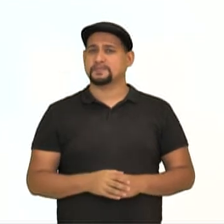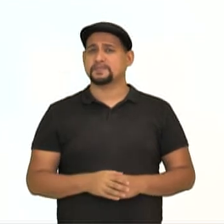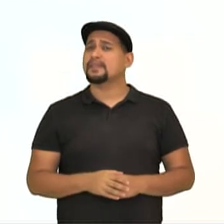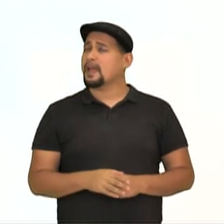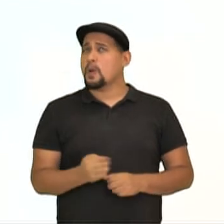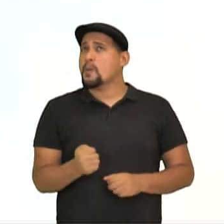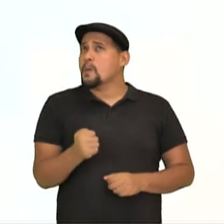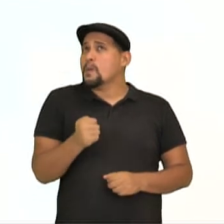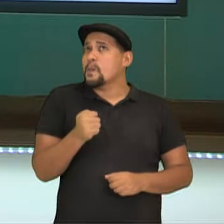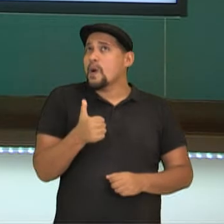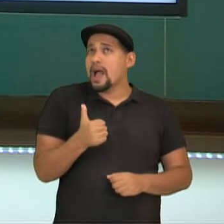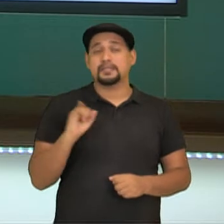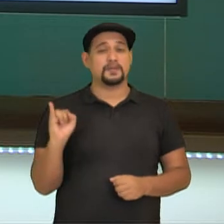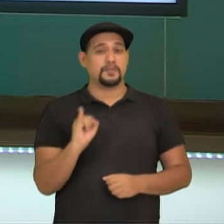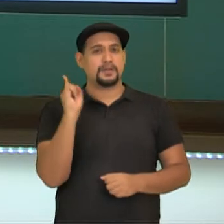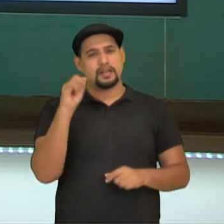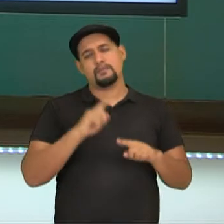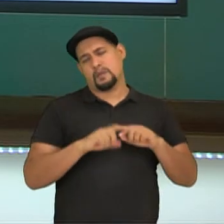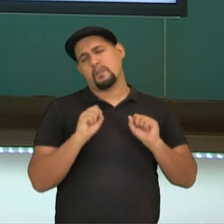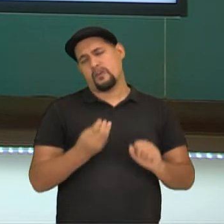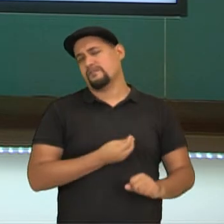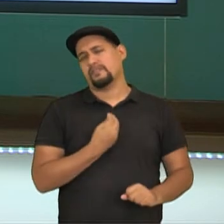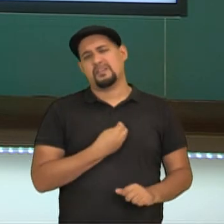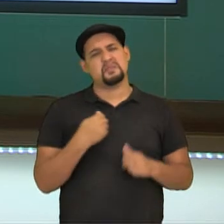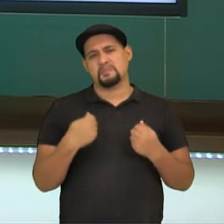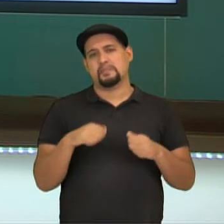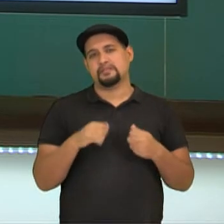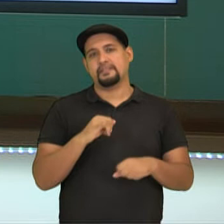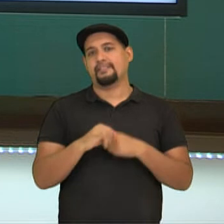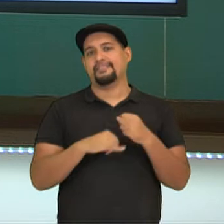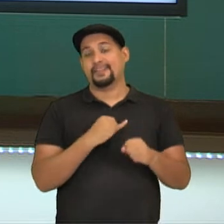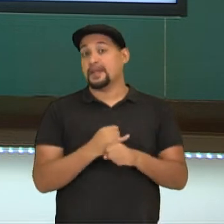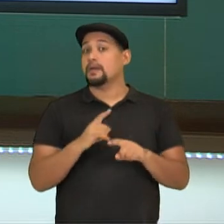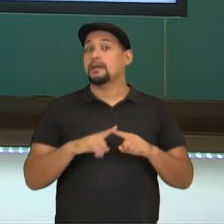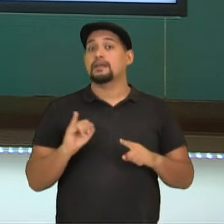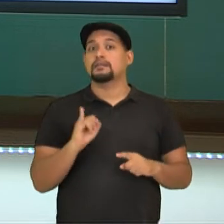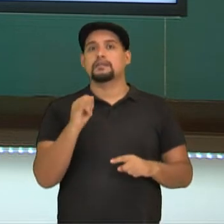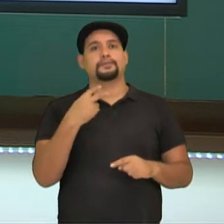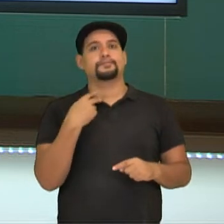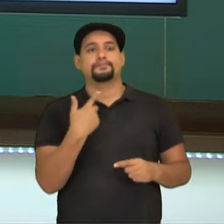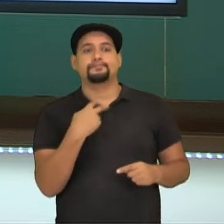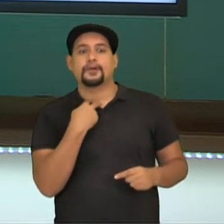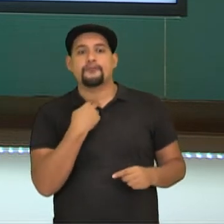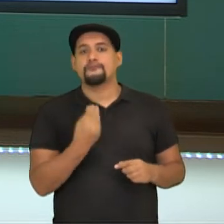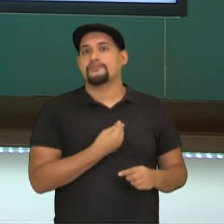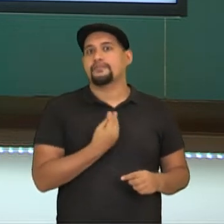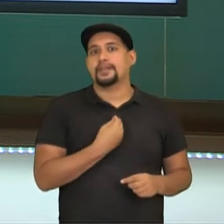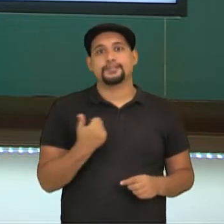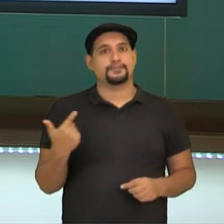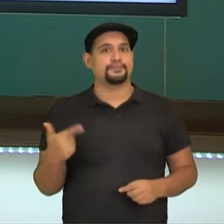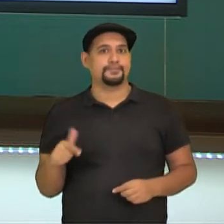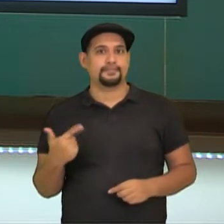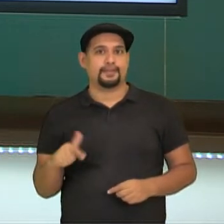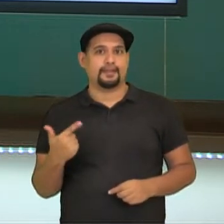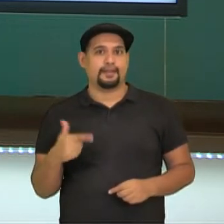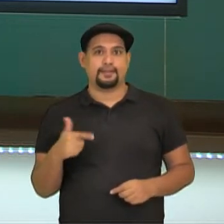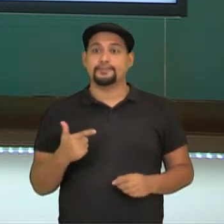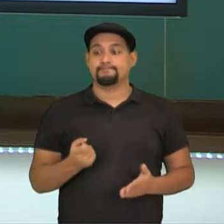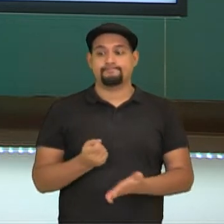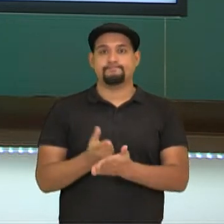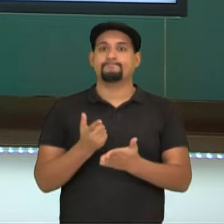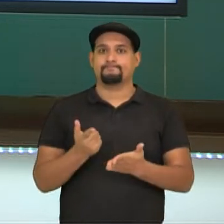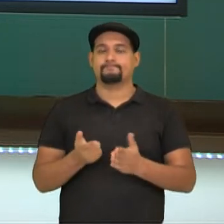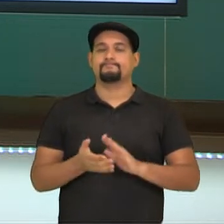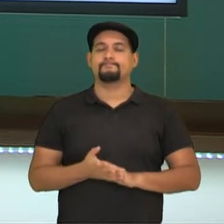é quase essencial, mas dá para viver sem ele. Essencial é aquilo que a gente não pode viver sem aquela